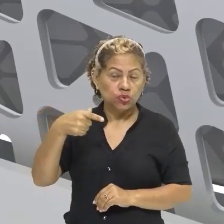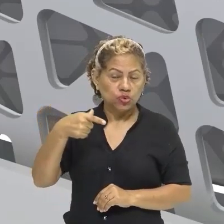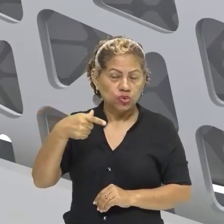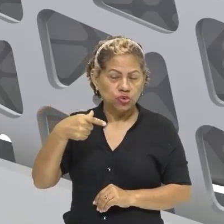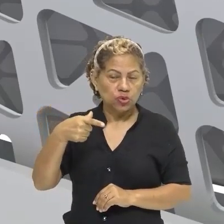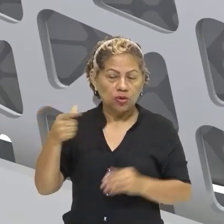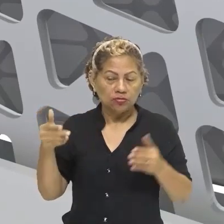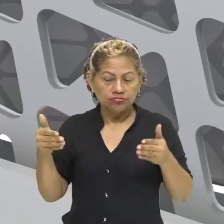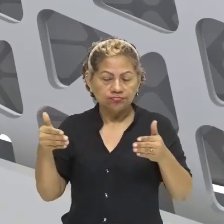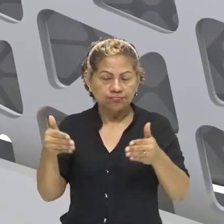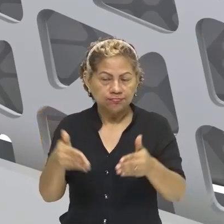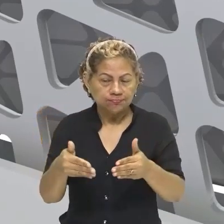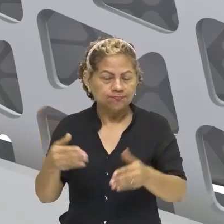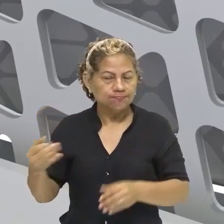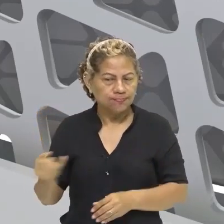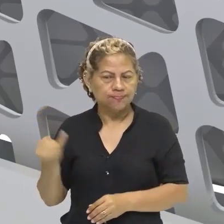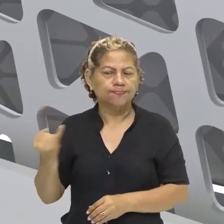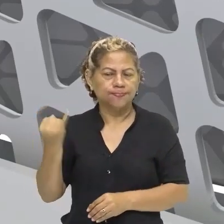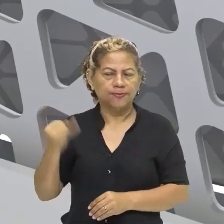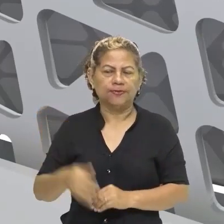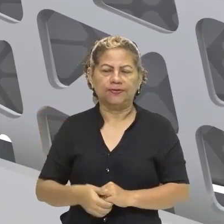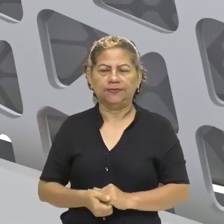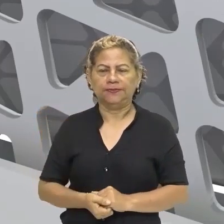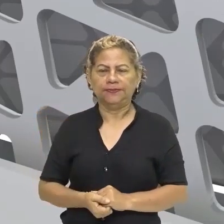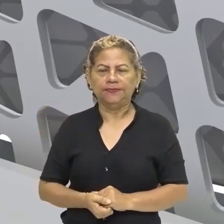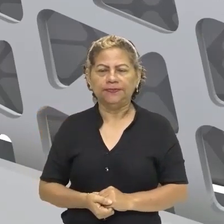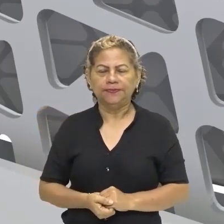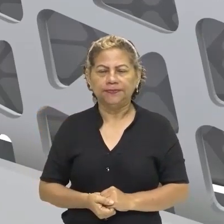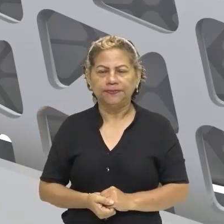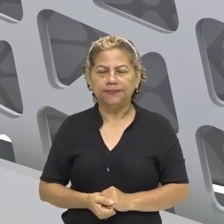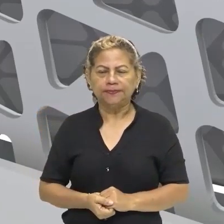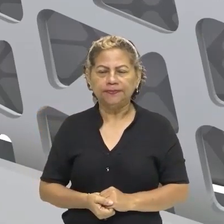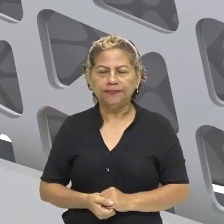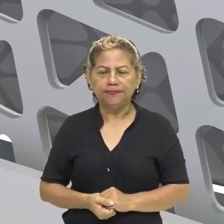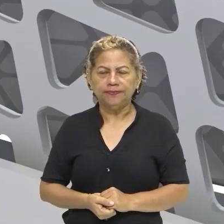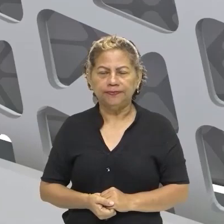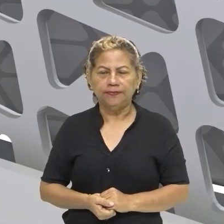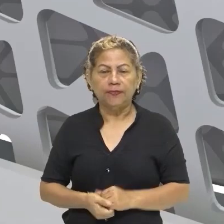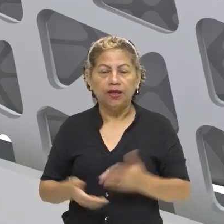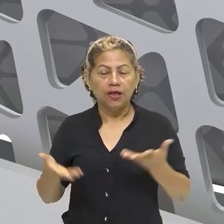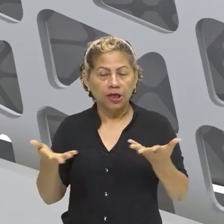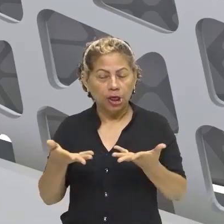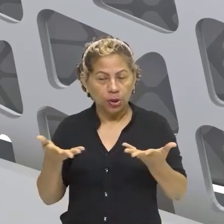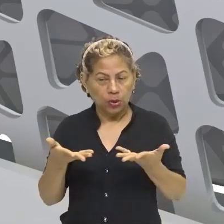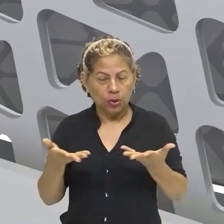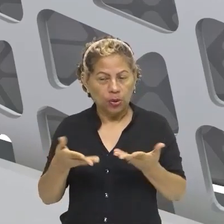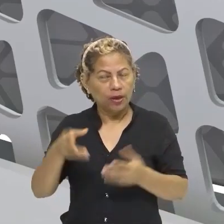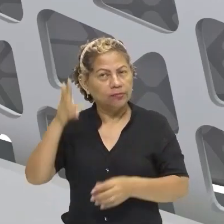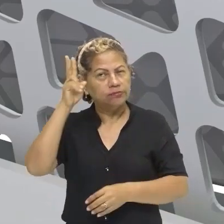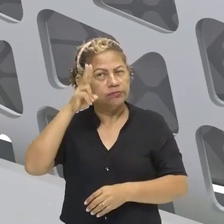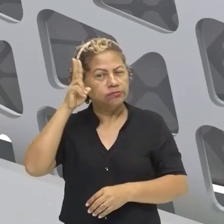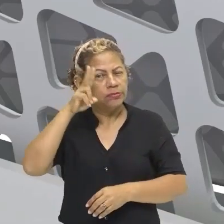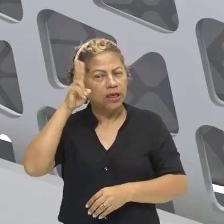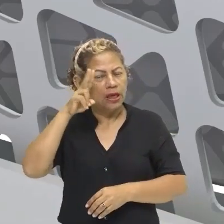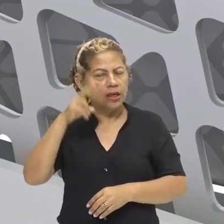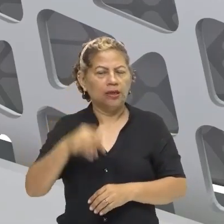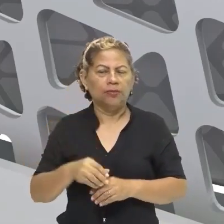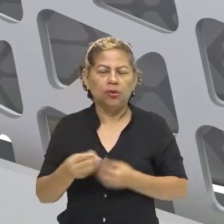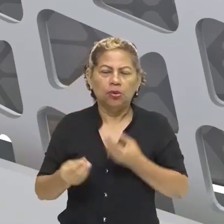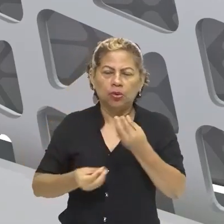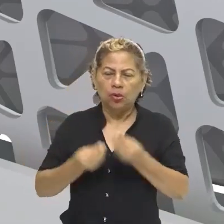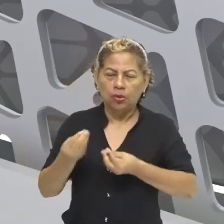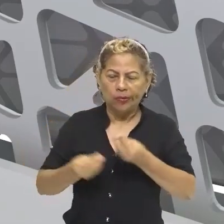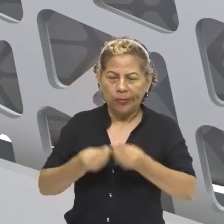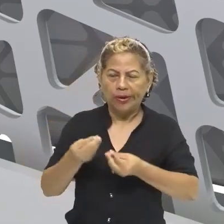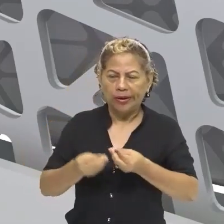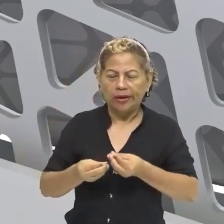focos dessa elipse. E aí vamos, então, agora que a gente relembrou como é a